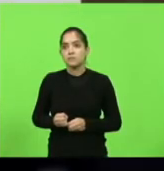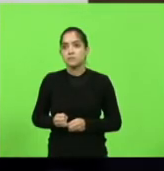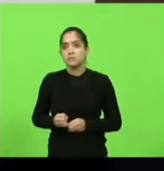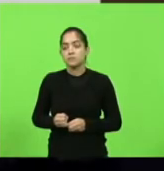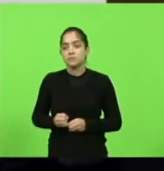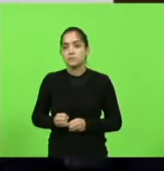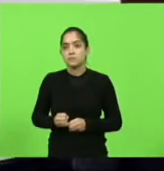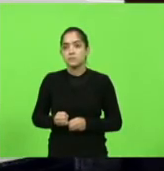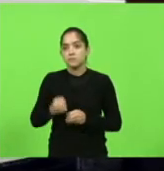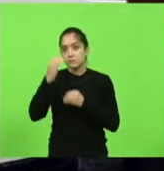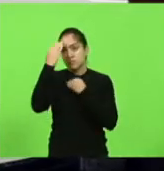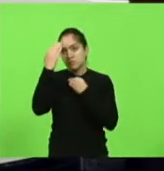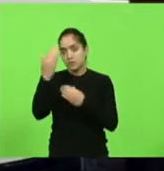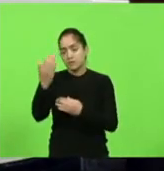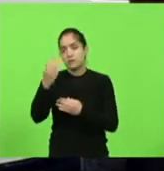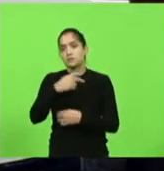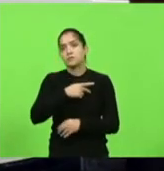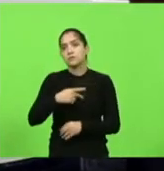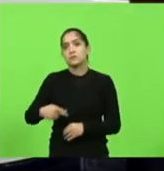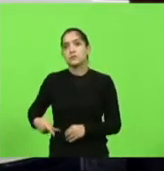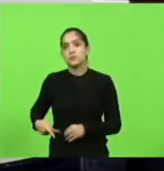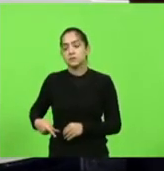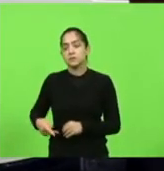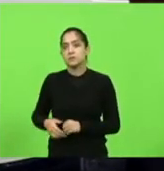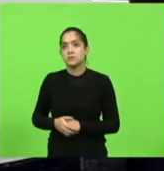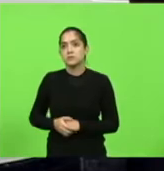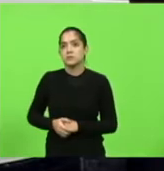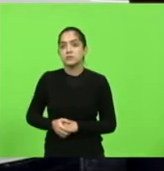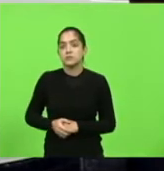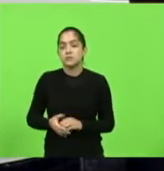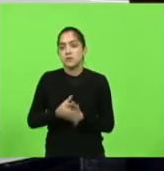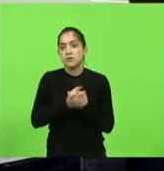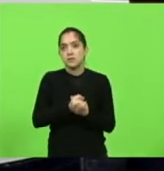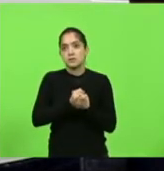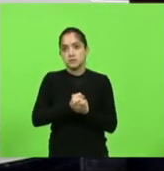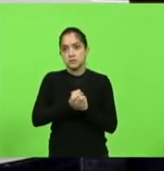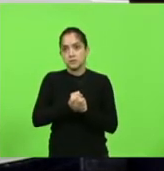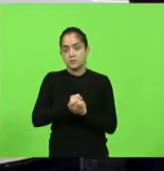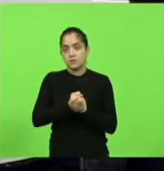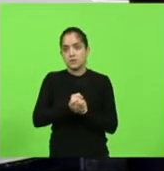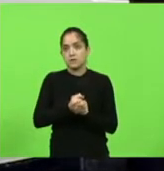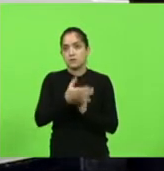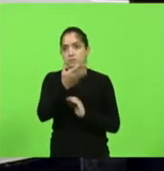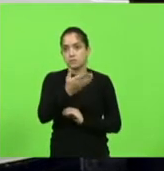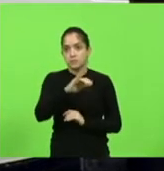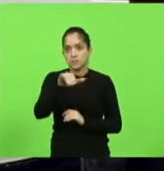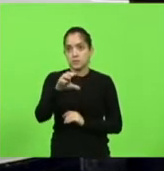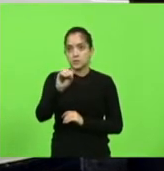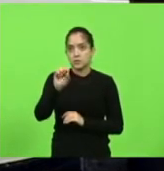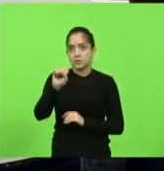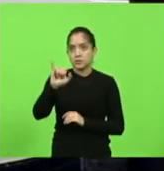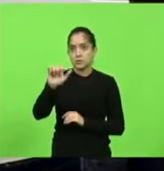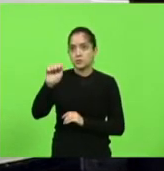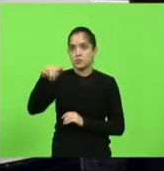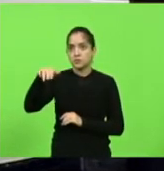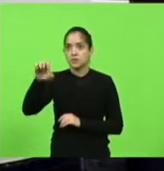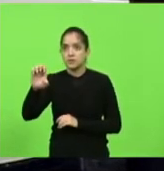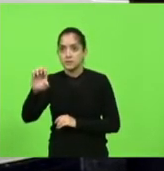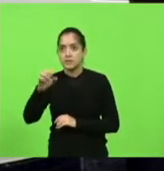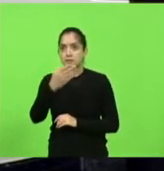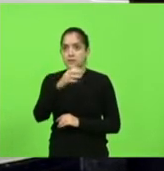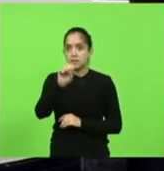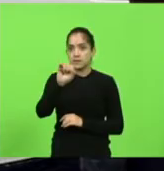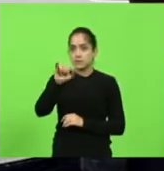Obrigado, senhor presidente. Queria saudar, estão aqui a Josiane, né, e a